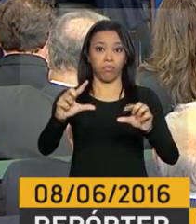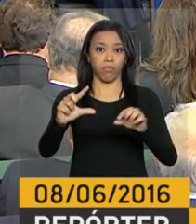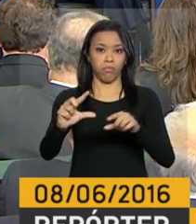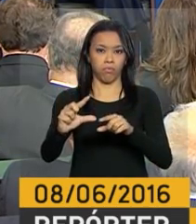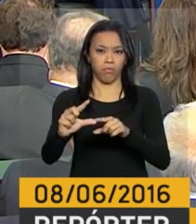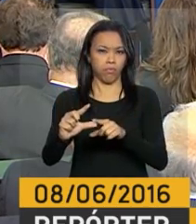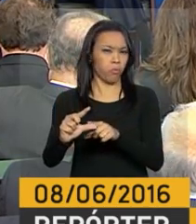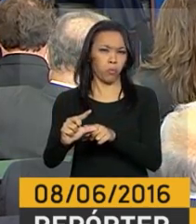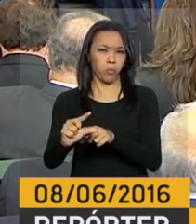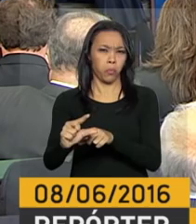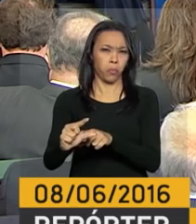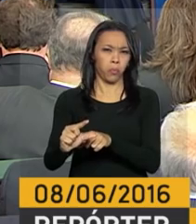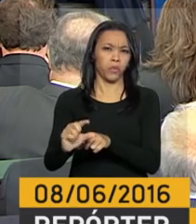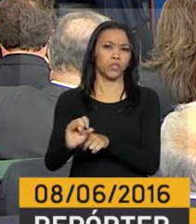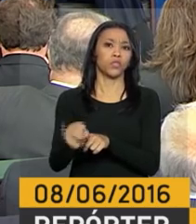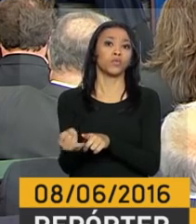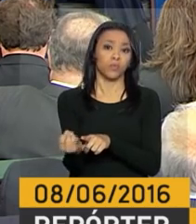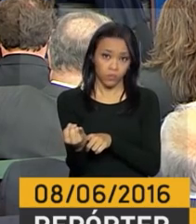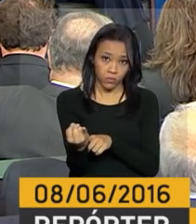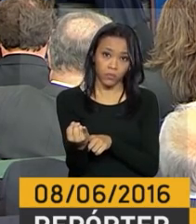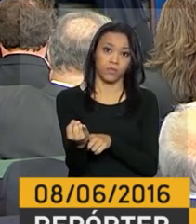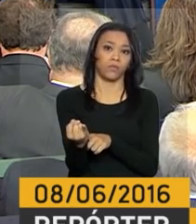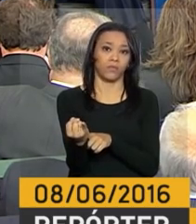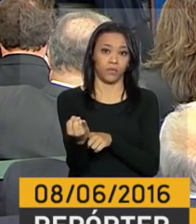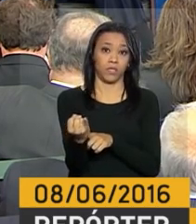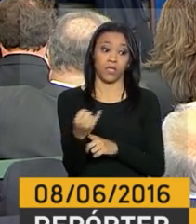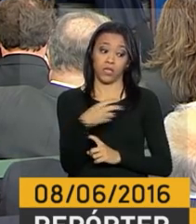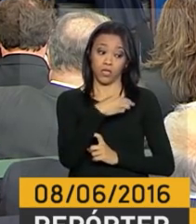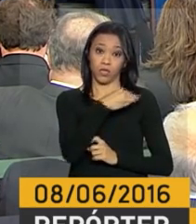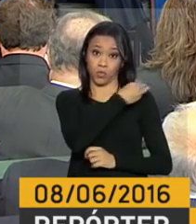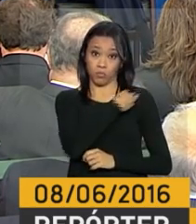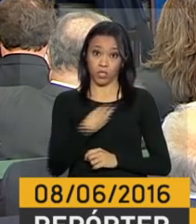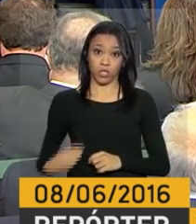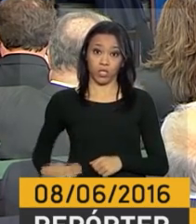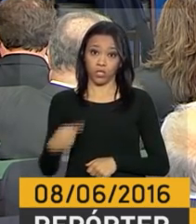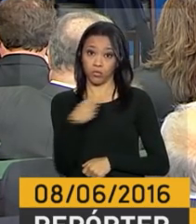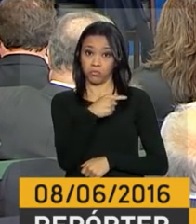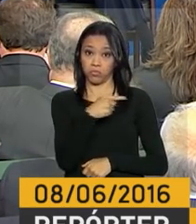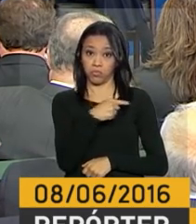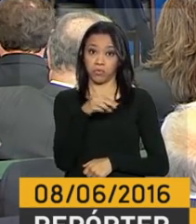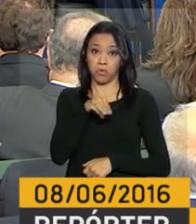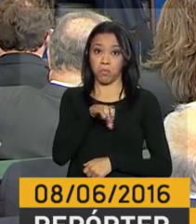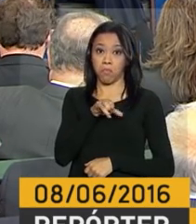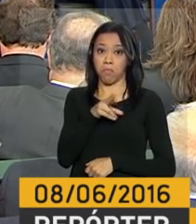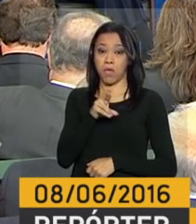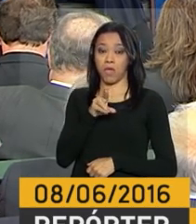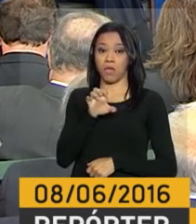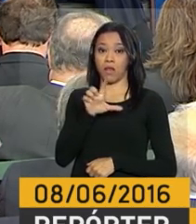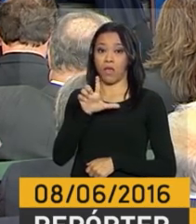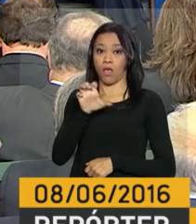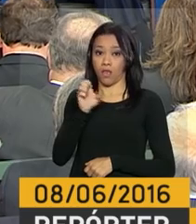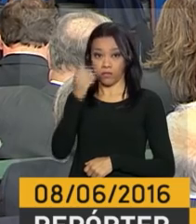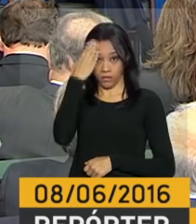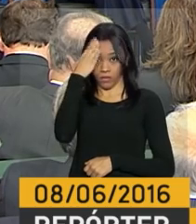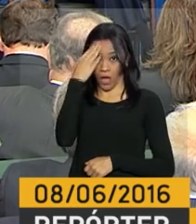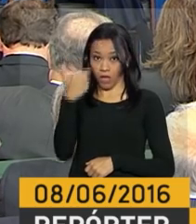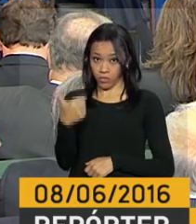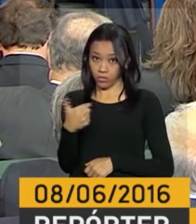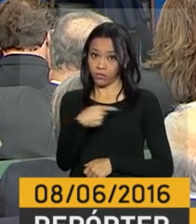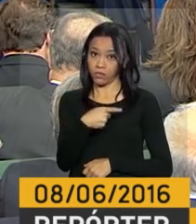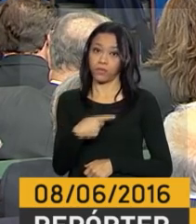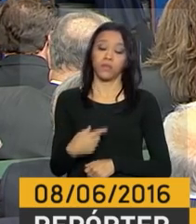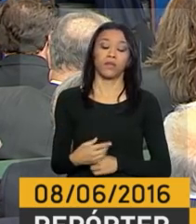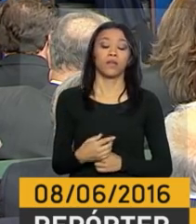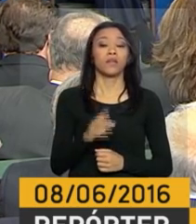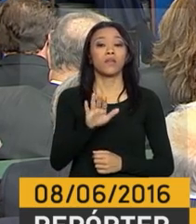voltar como é inevitável e o ministro merelles sabe disso com uma violência muito maior que nos